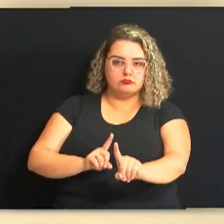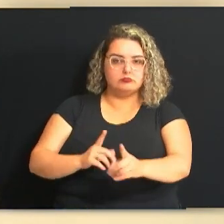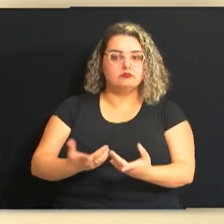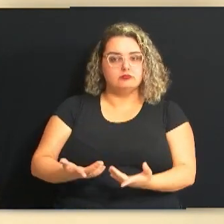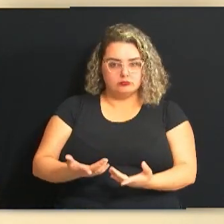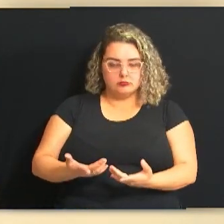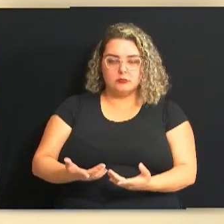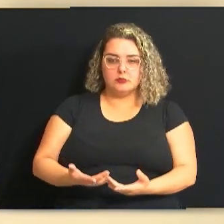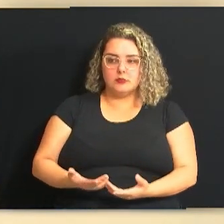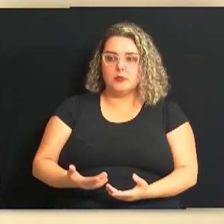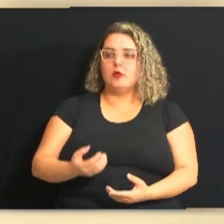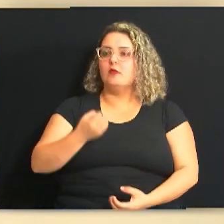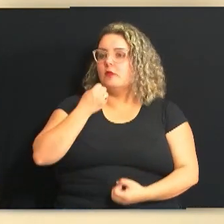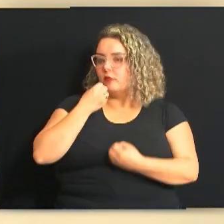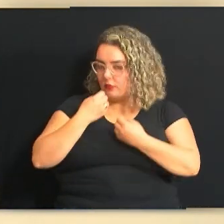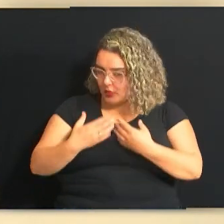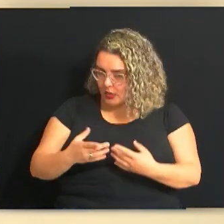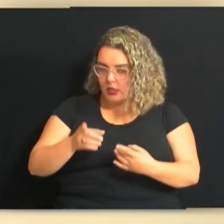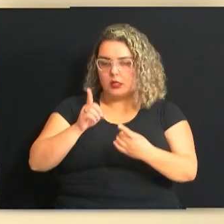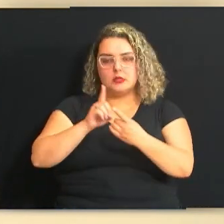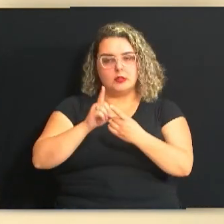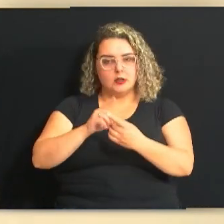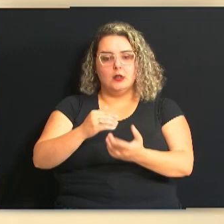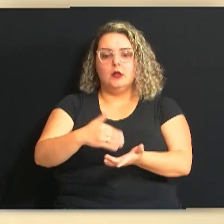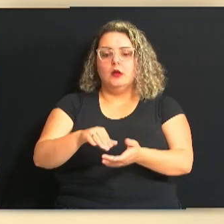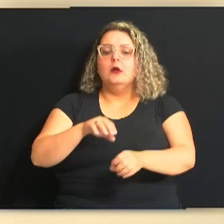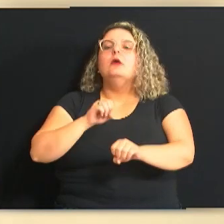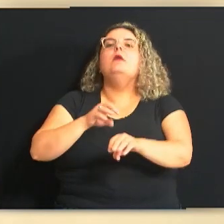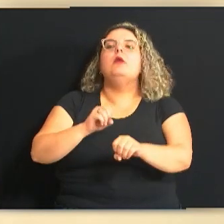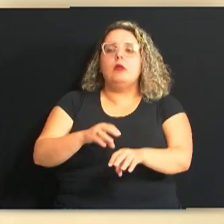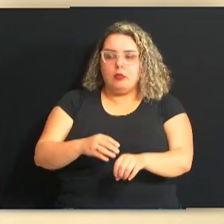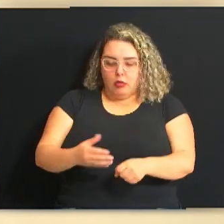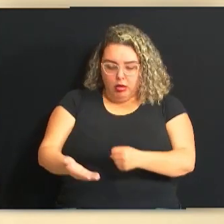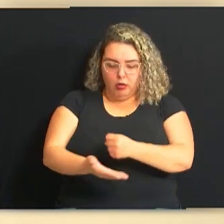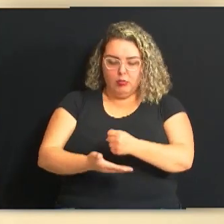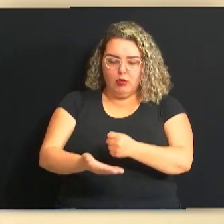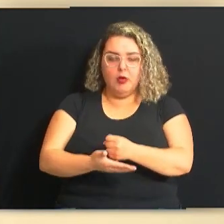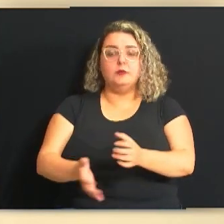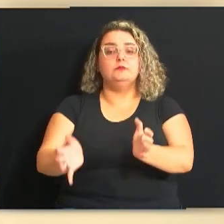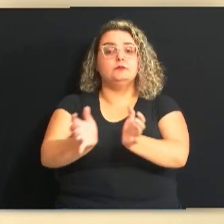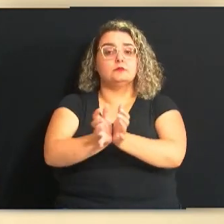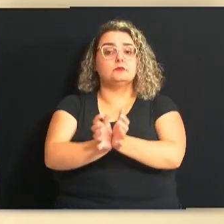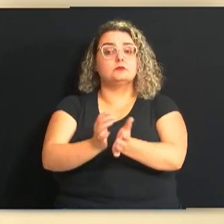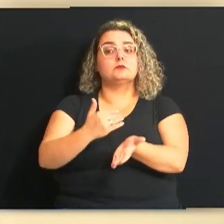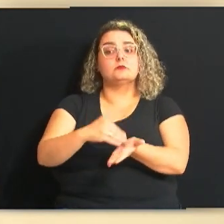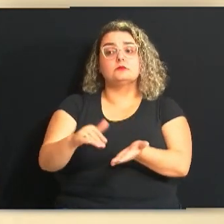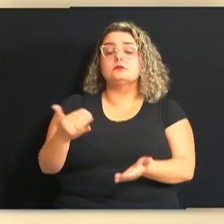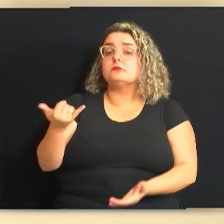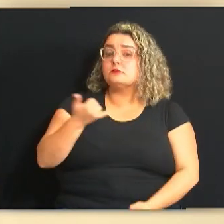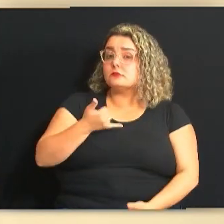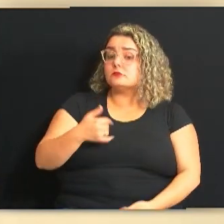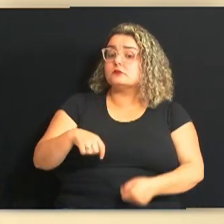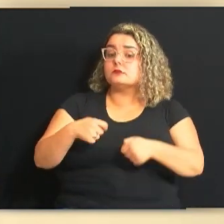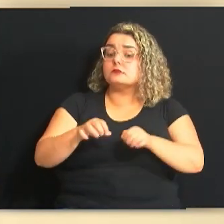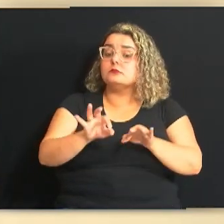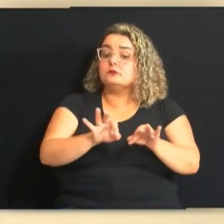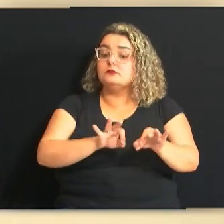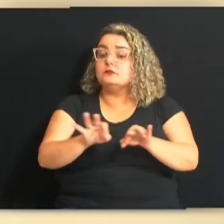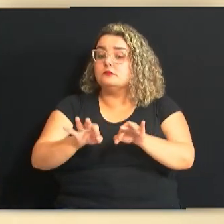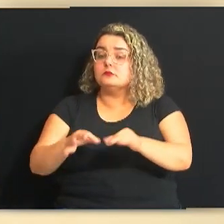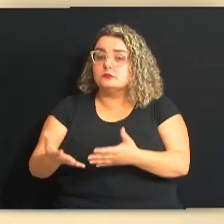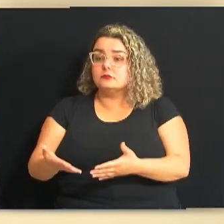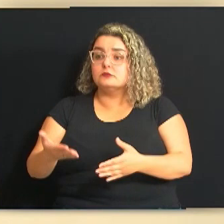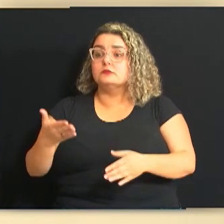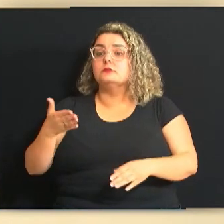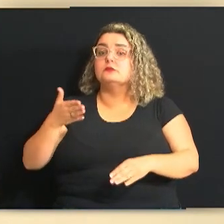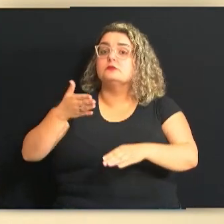Educação, e basicamente naquela reunião, a equipe da Secretaria me disse que precisava organizar a